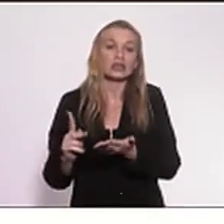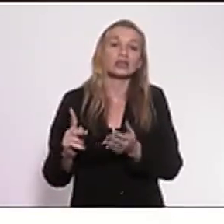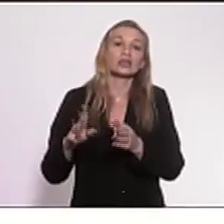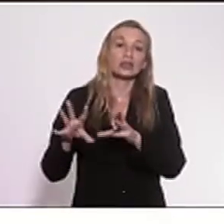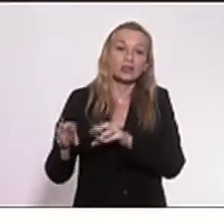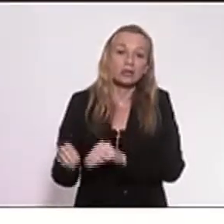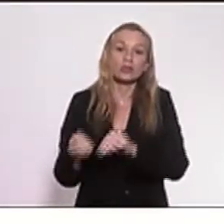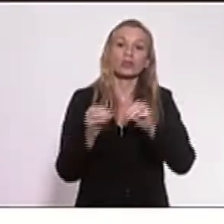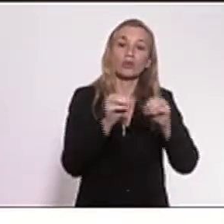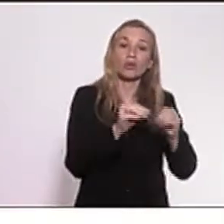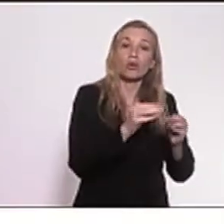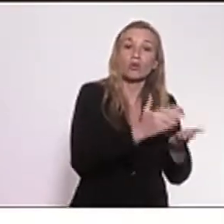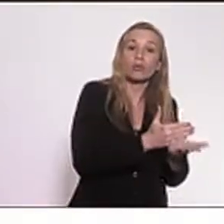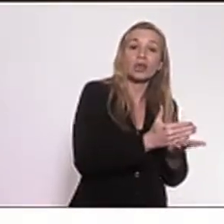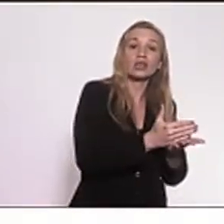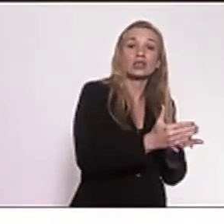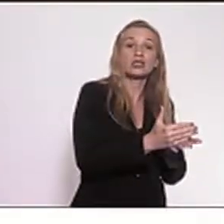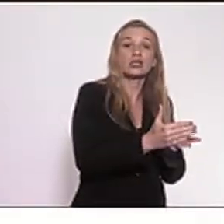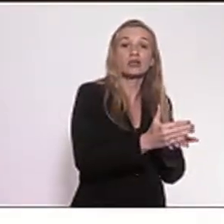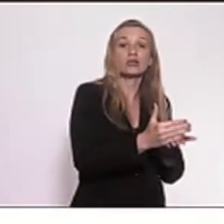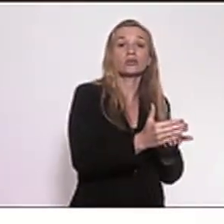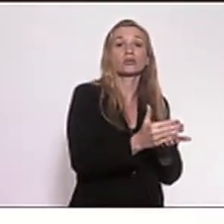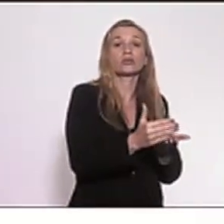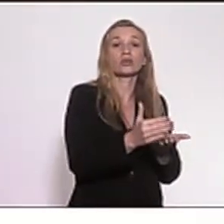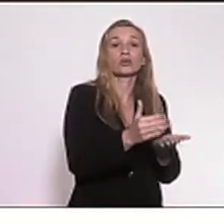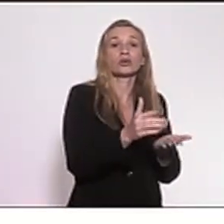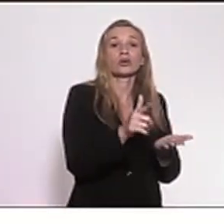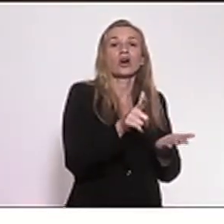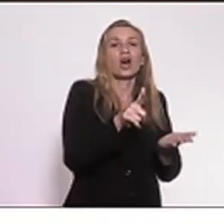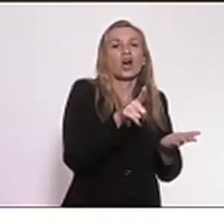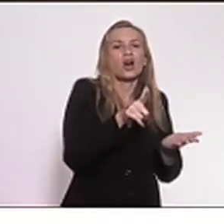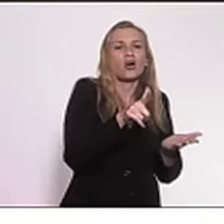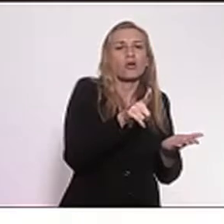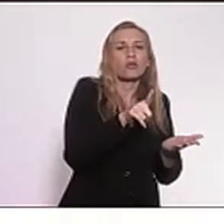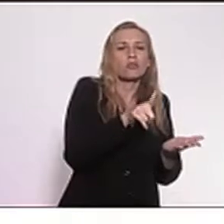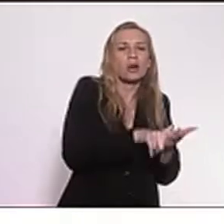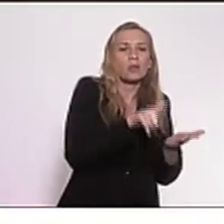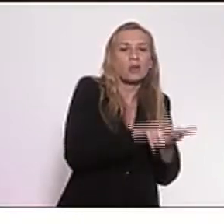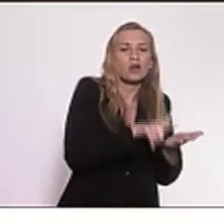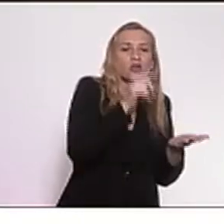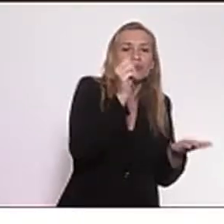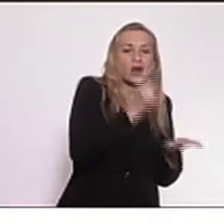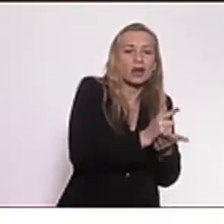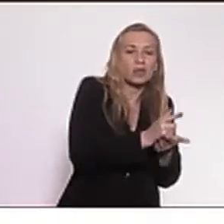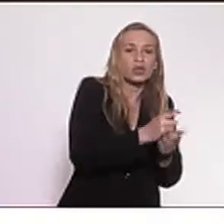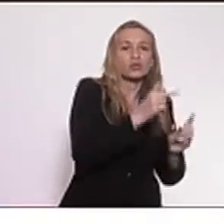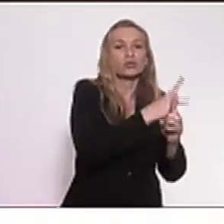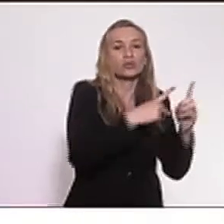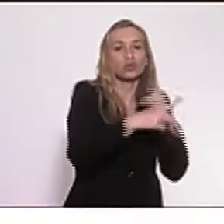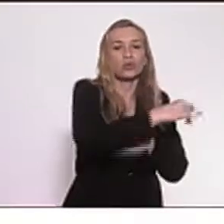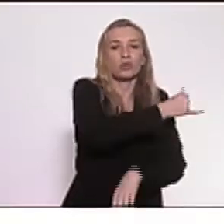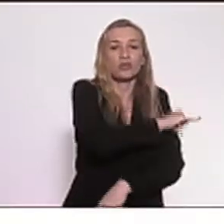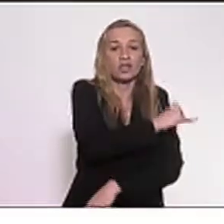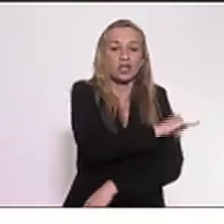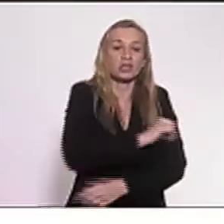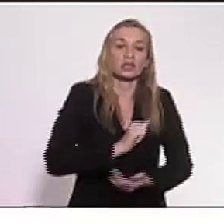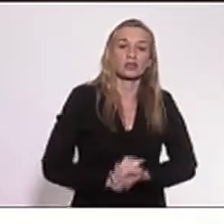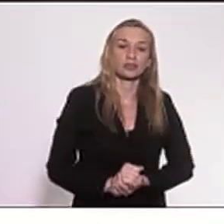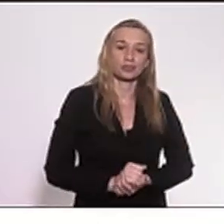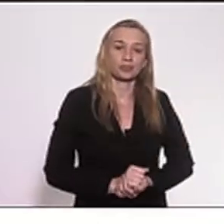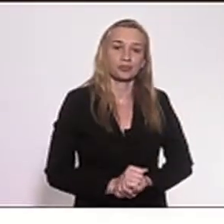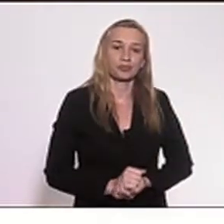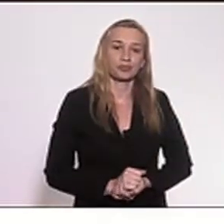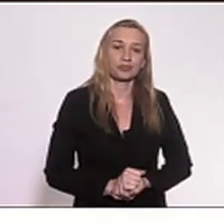passam a compor a folha de pagamentos do Rio Previdência. Então, o Rio